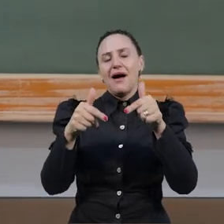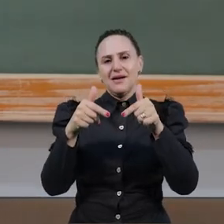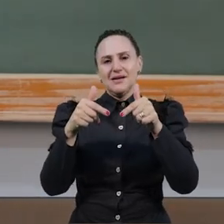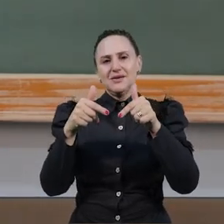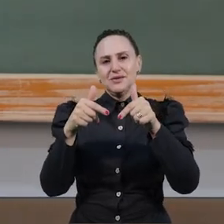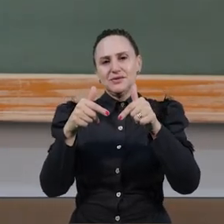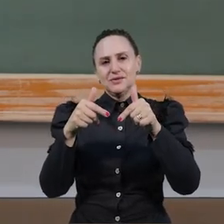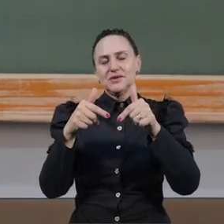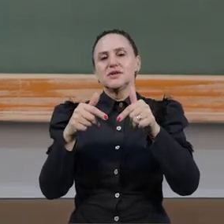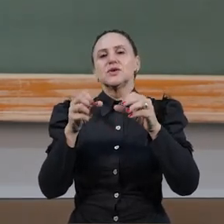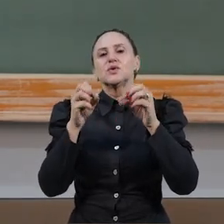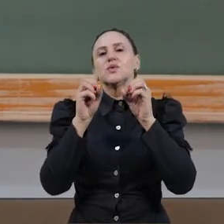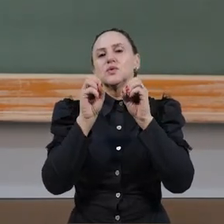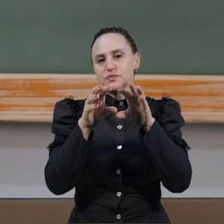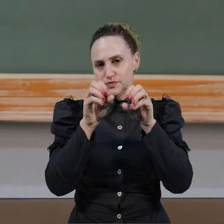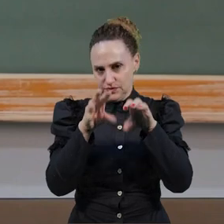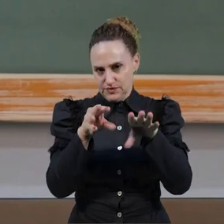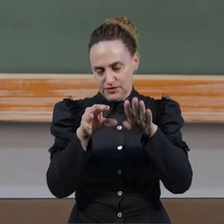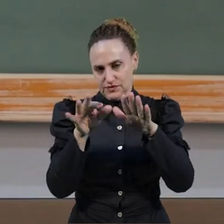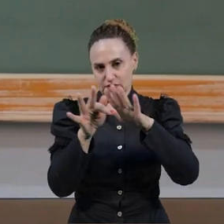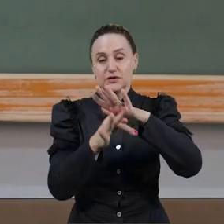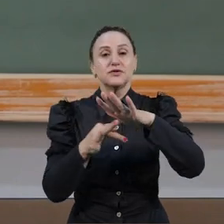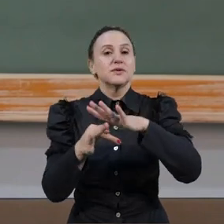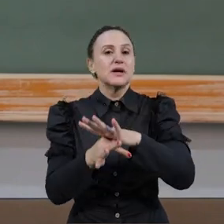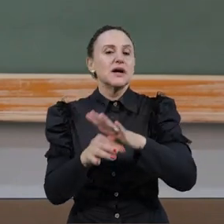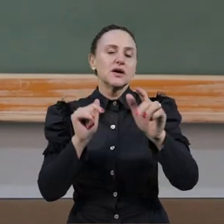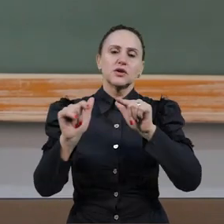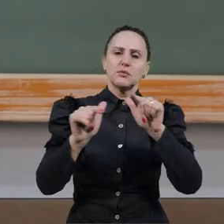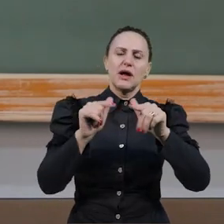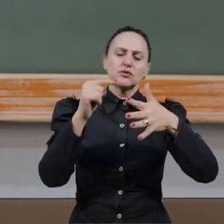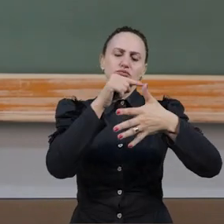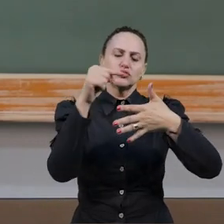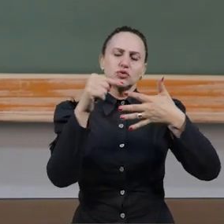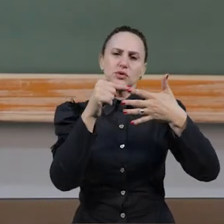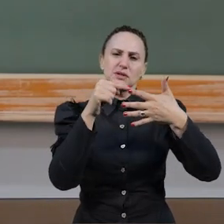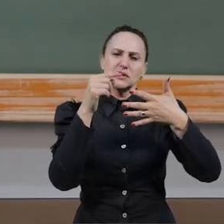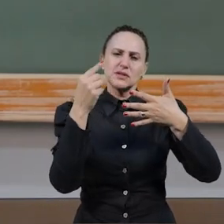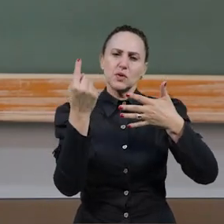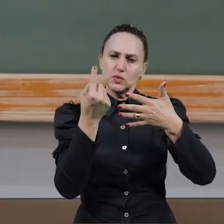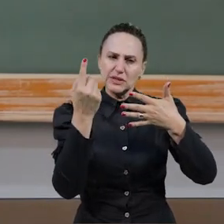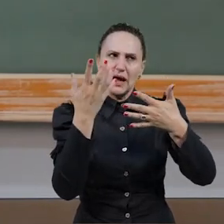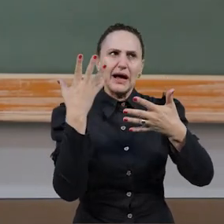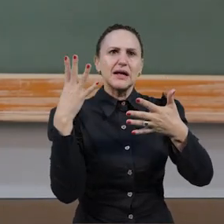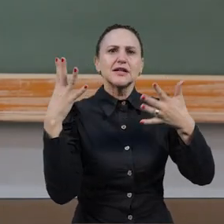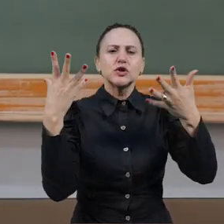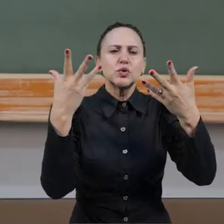durante toda, né, essa unidade, eu trabalho ali com vocês, né,